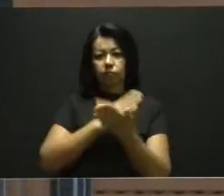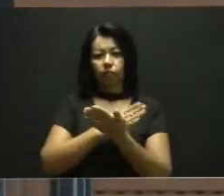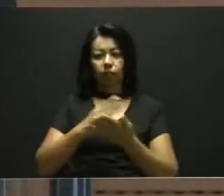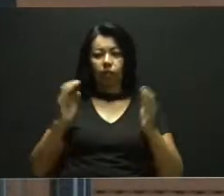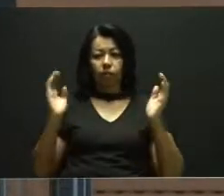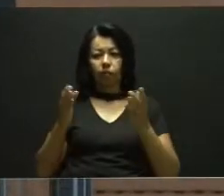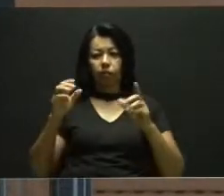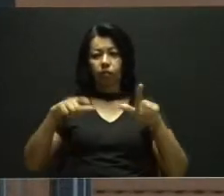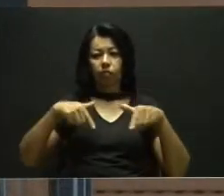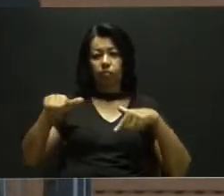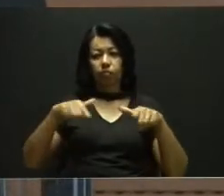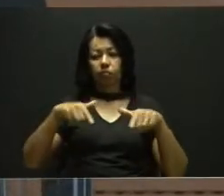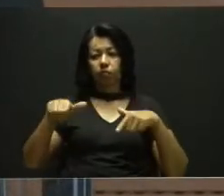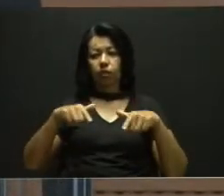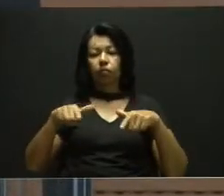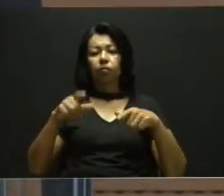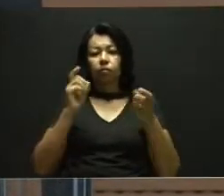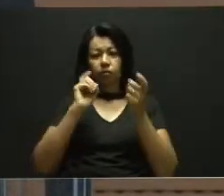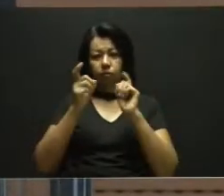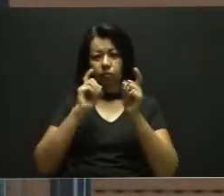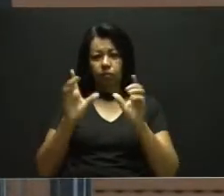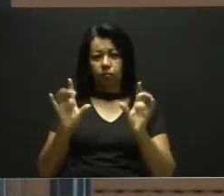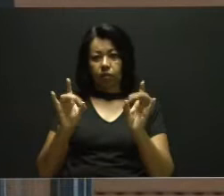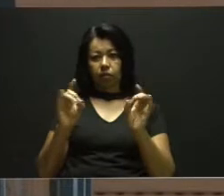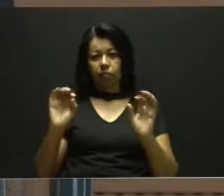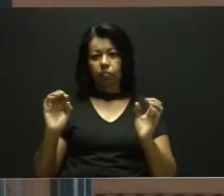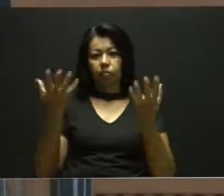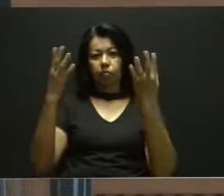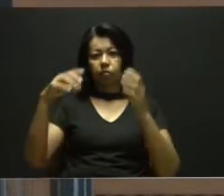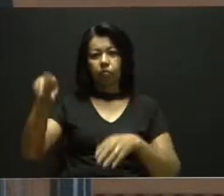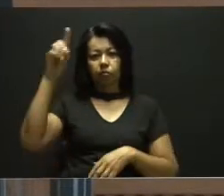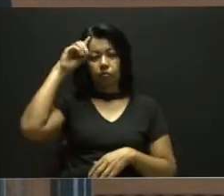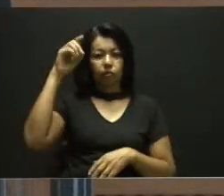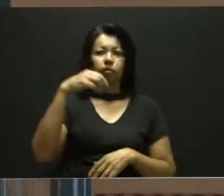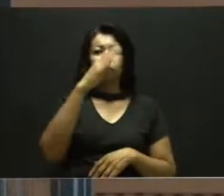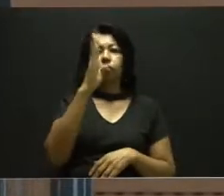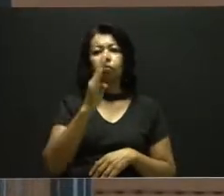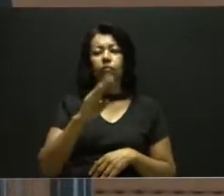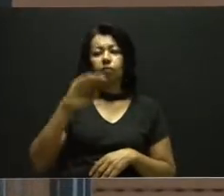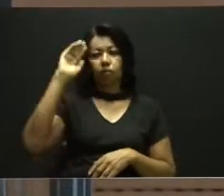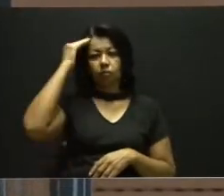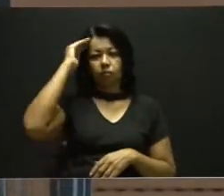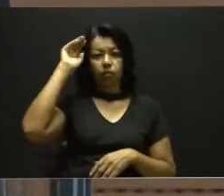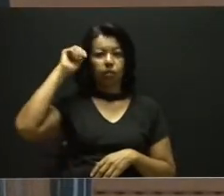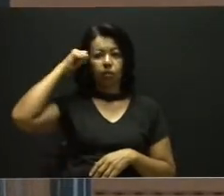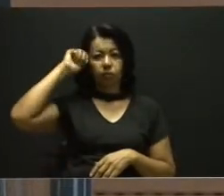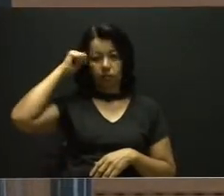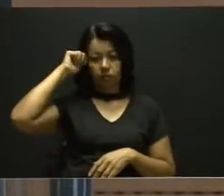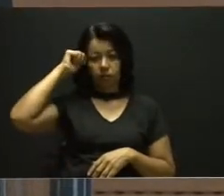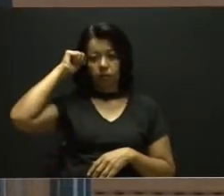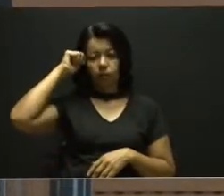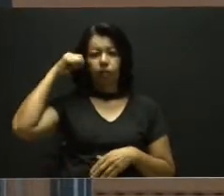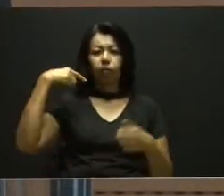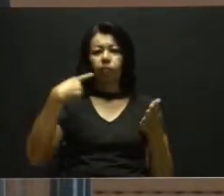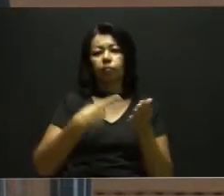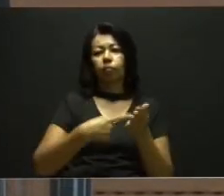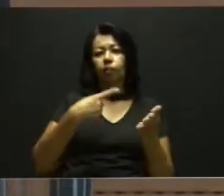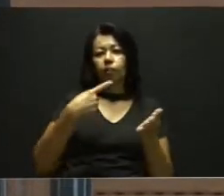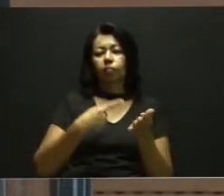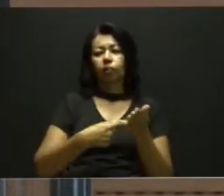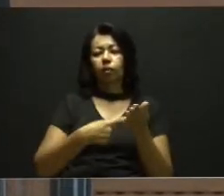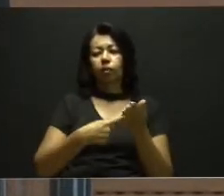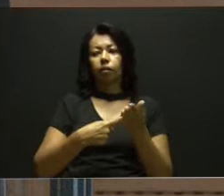aberto presente ato solene comemorativo ao dia nacional da consciência negra em cumprimento à deliberação